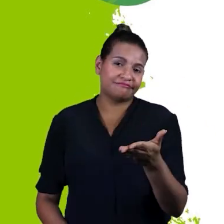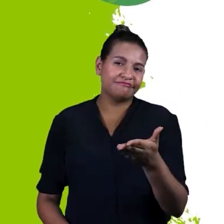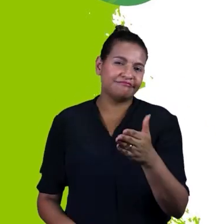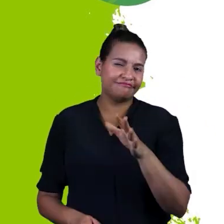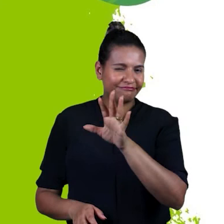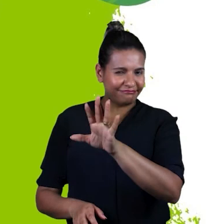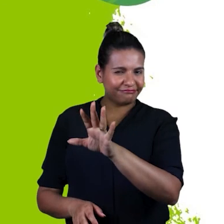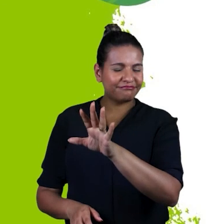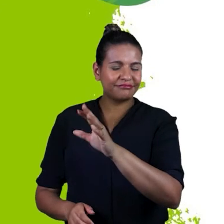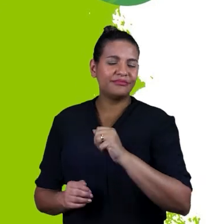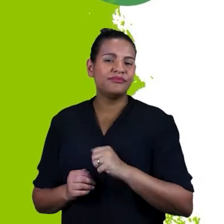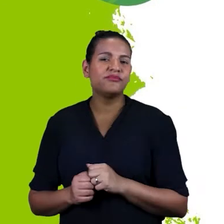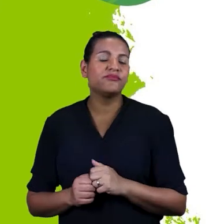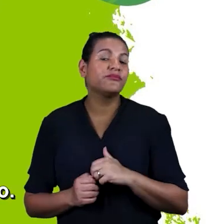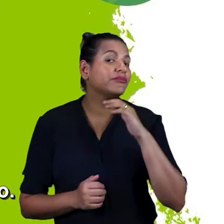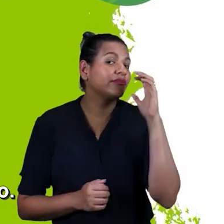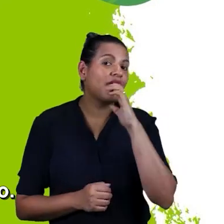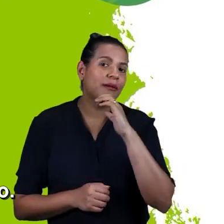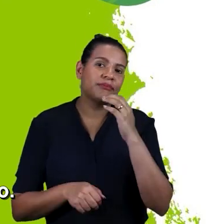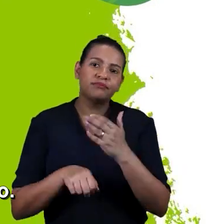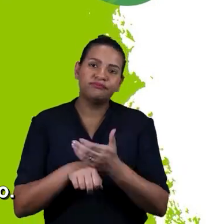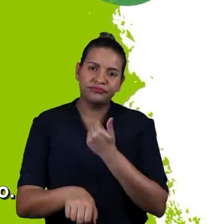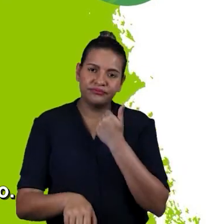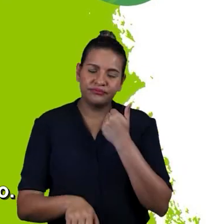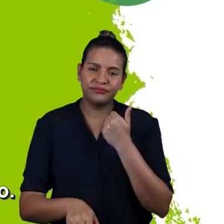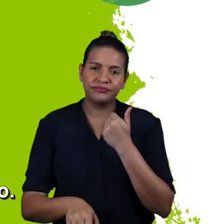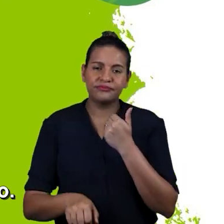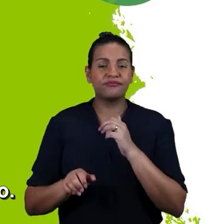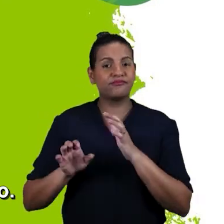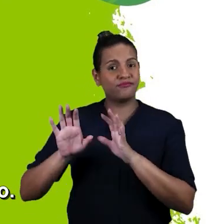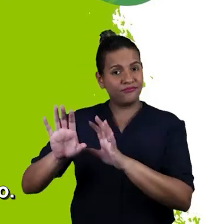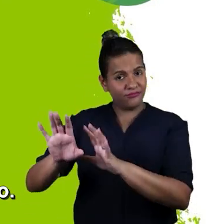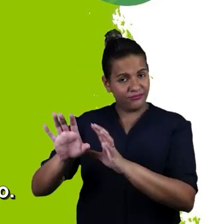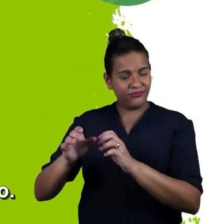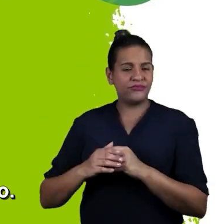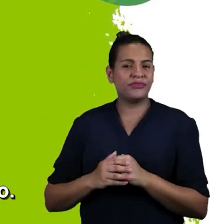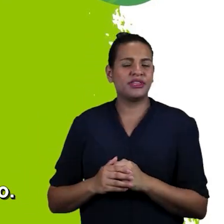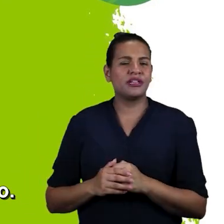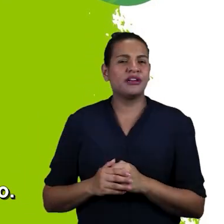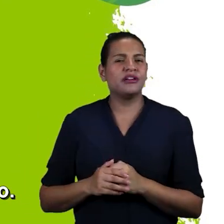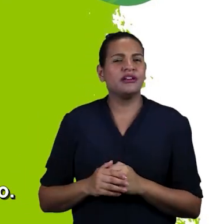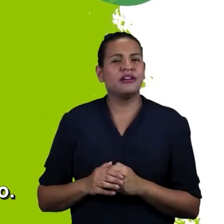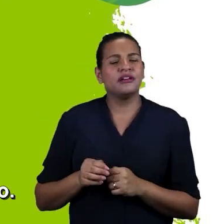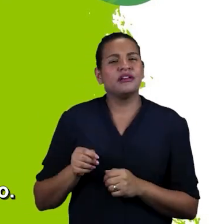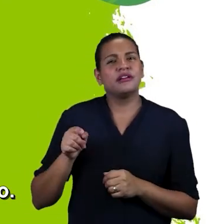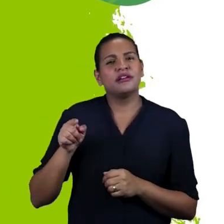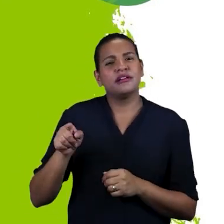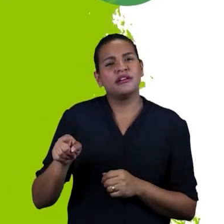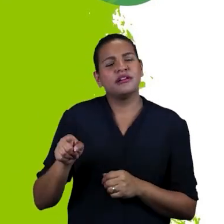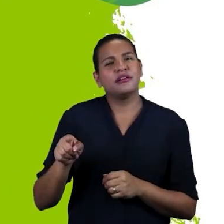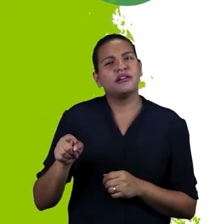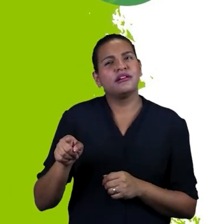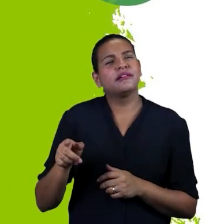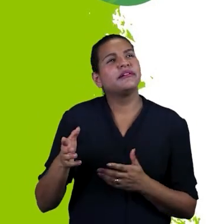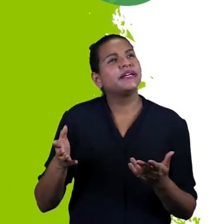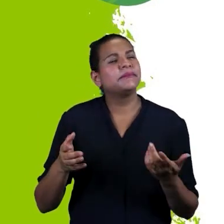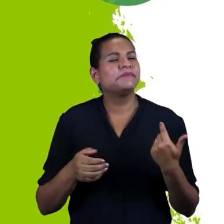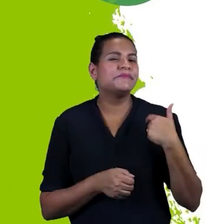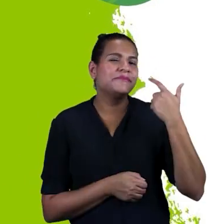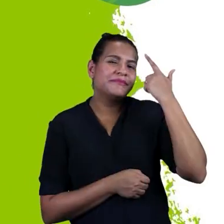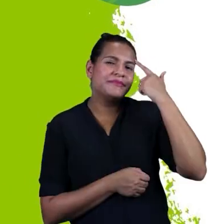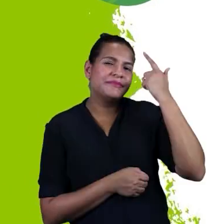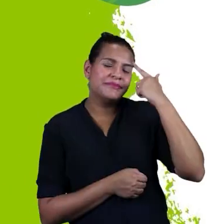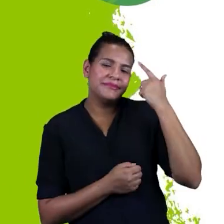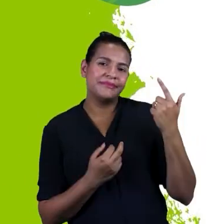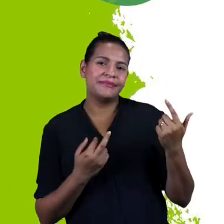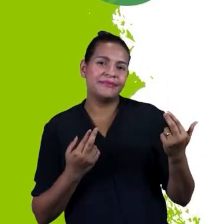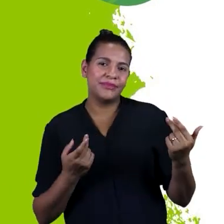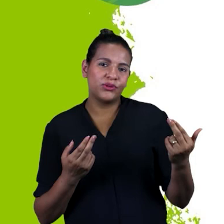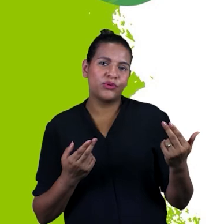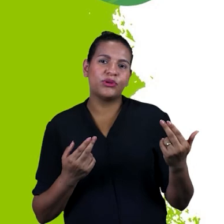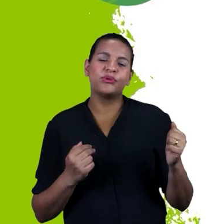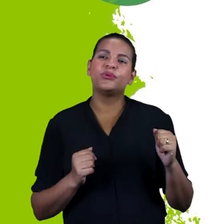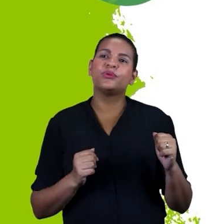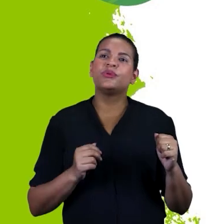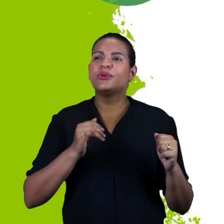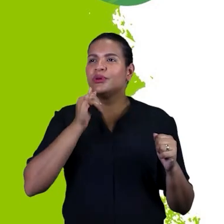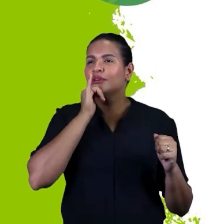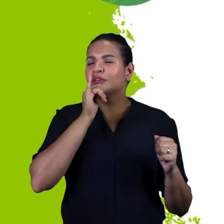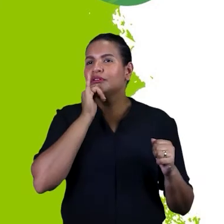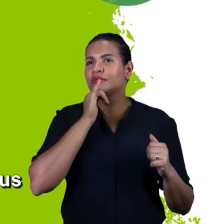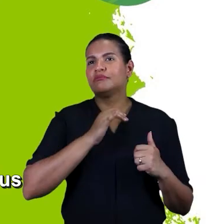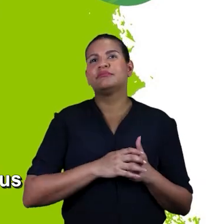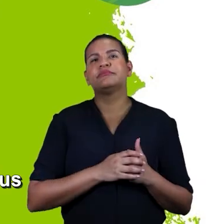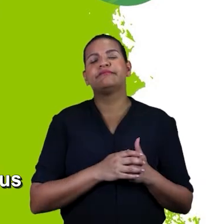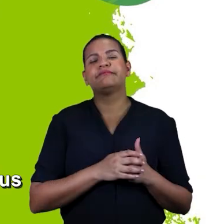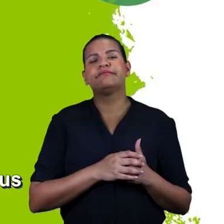torna cômodo de chegar num lugar mais rápido. Isso não precisa ser só os